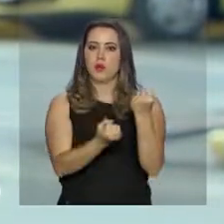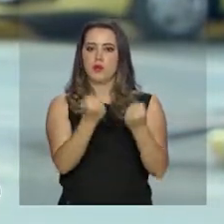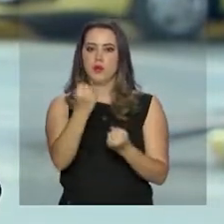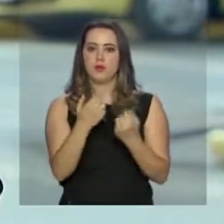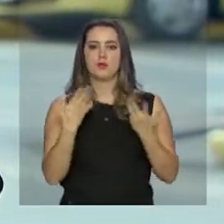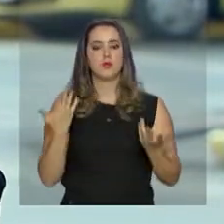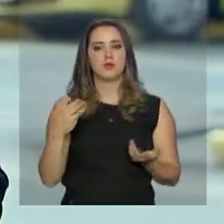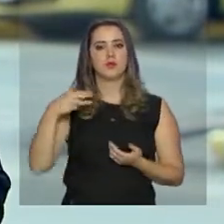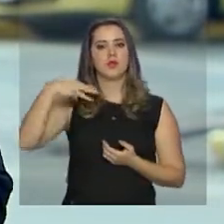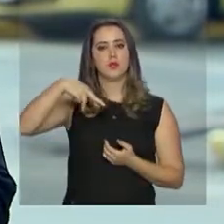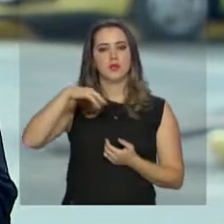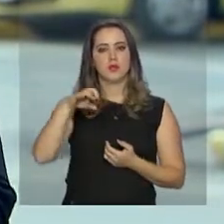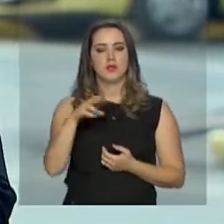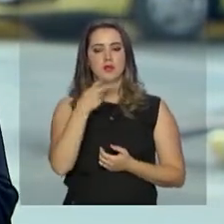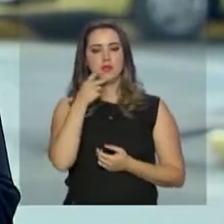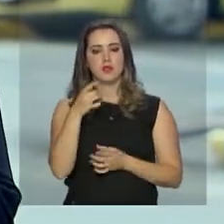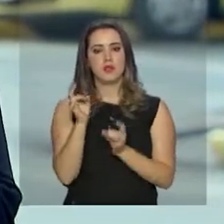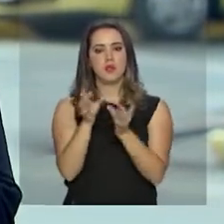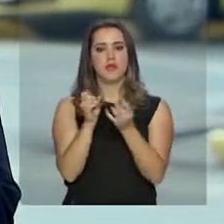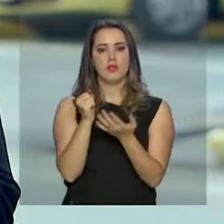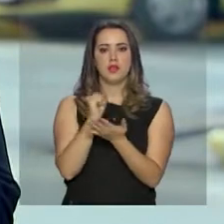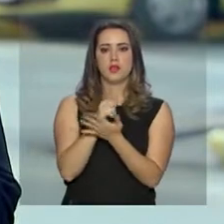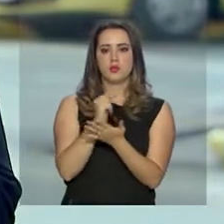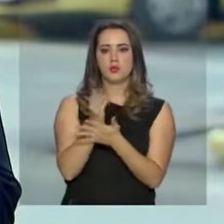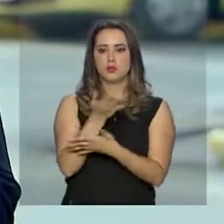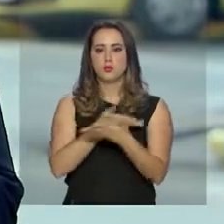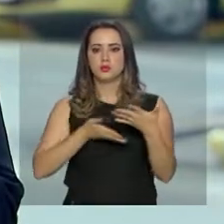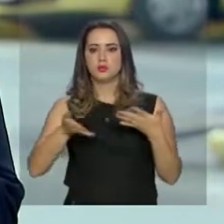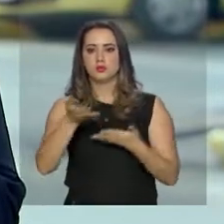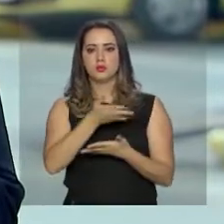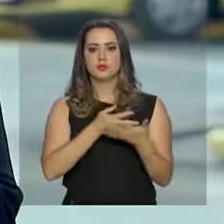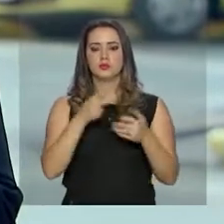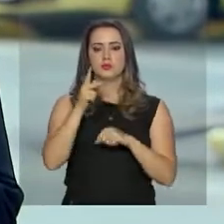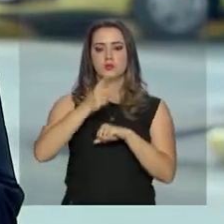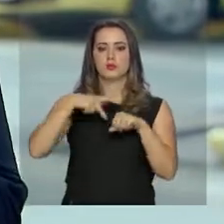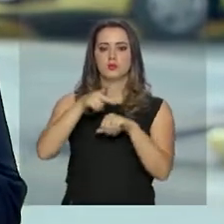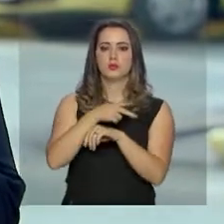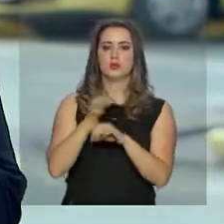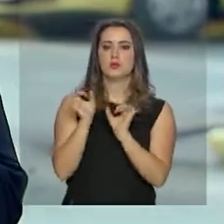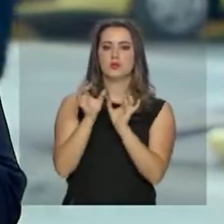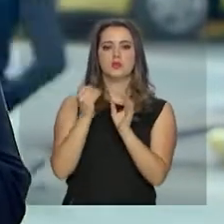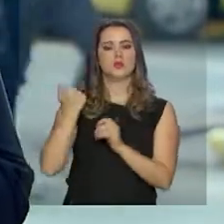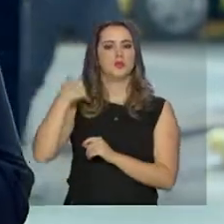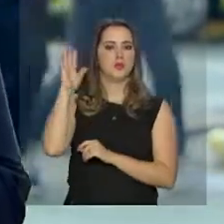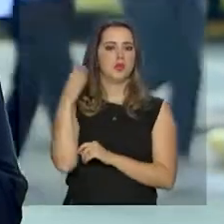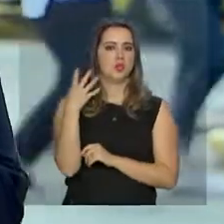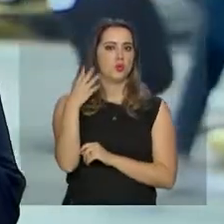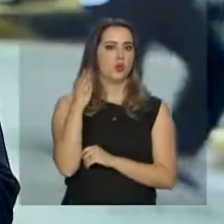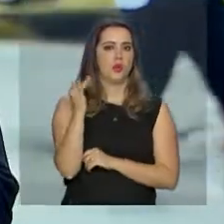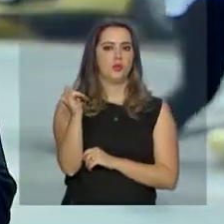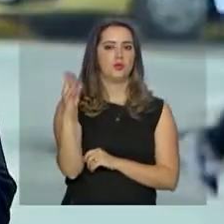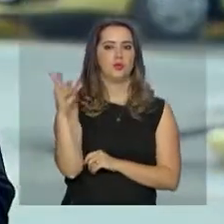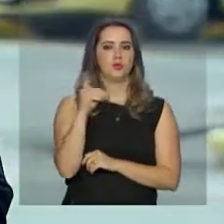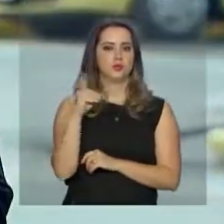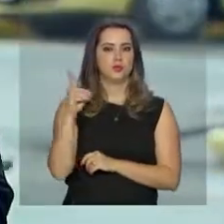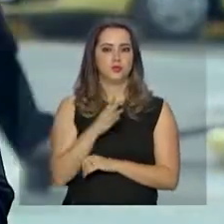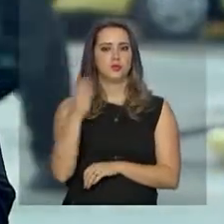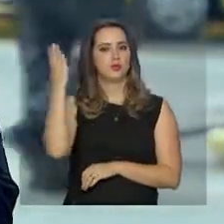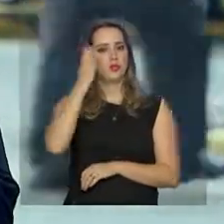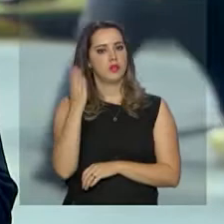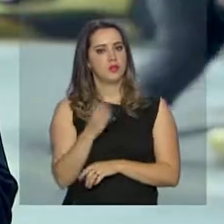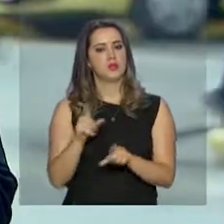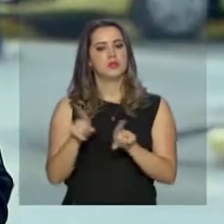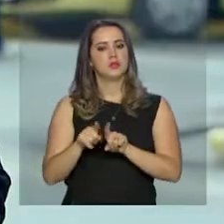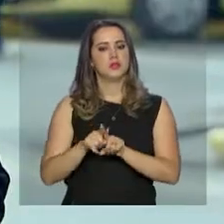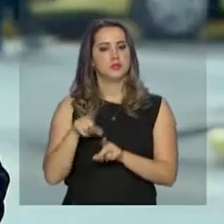Relações Exteriores, no ano passado, as trocas comerciais entre os dois países renderam cerca de 4 bilhões de dólares. E o Brasil